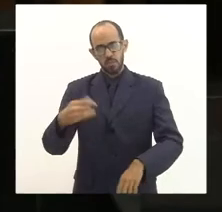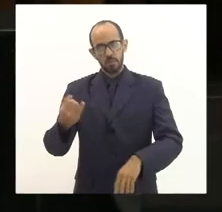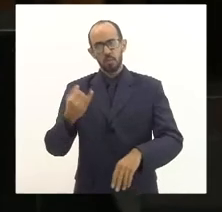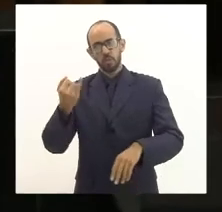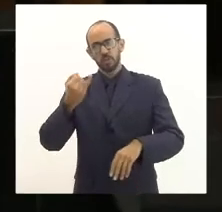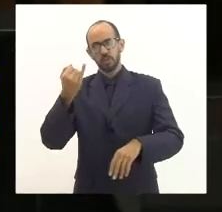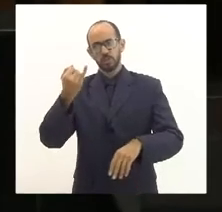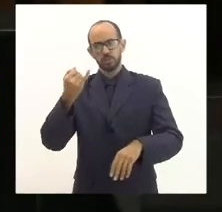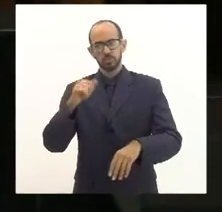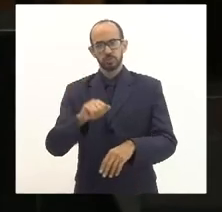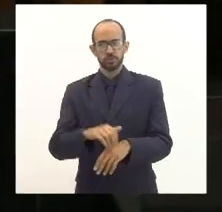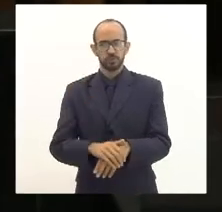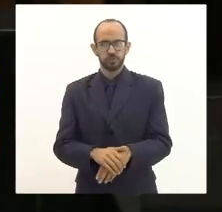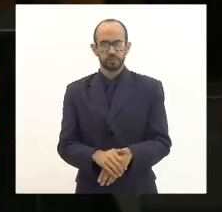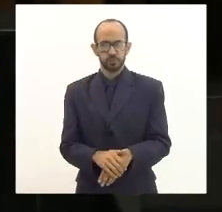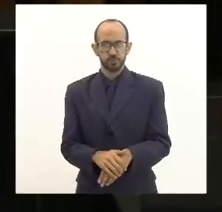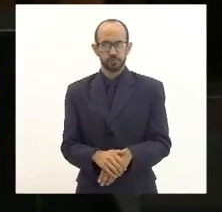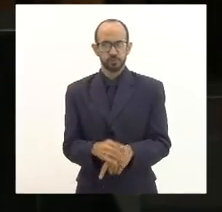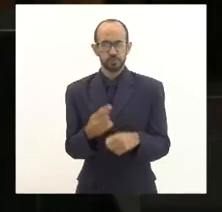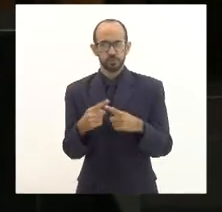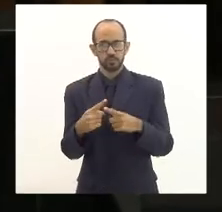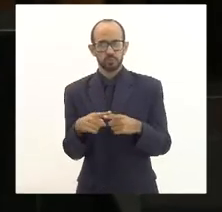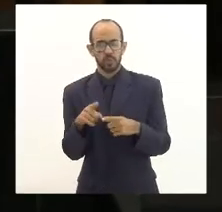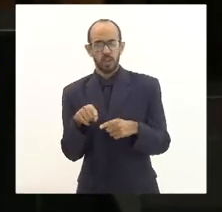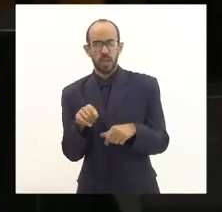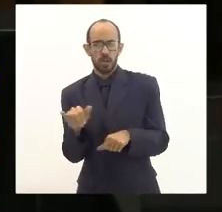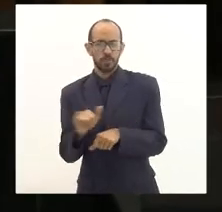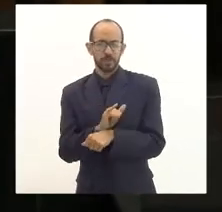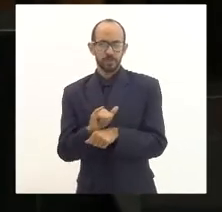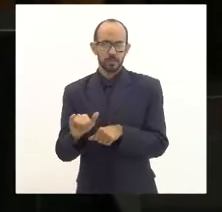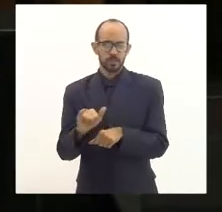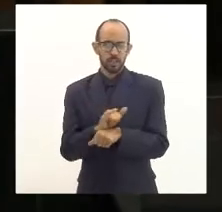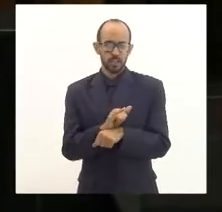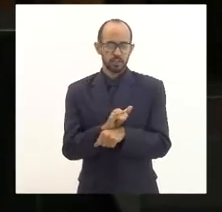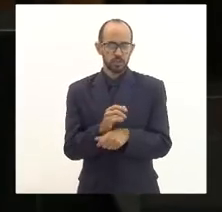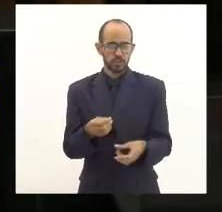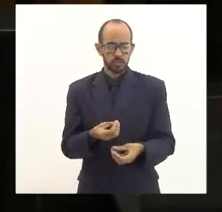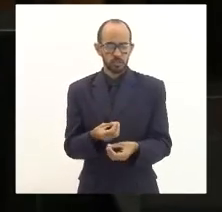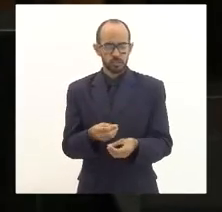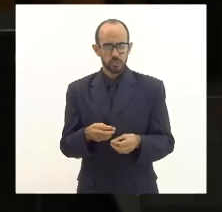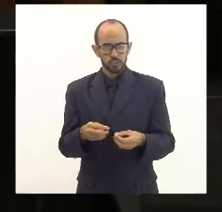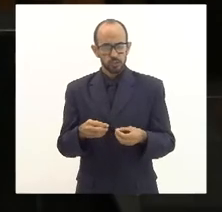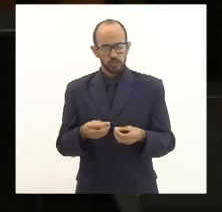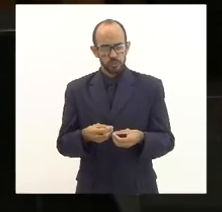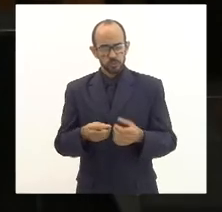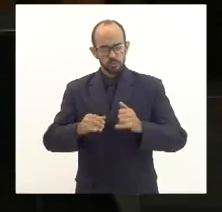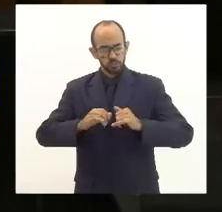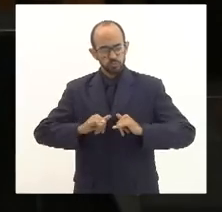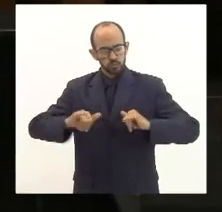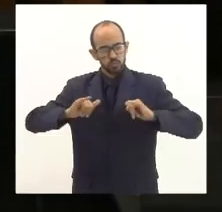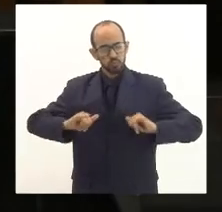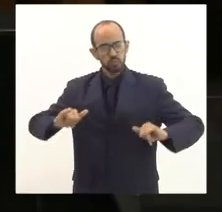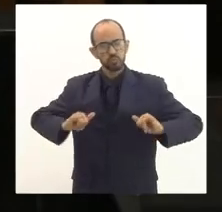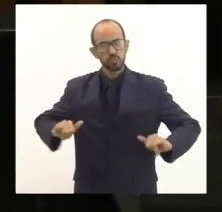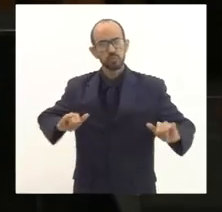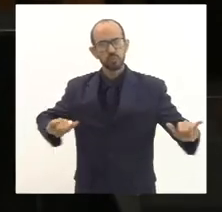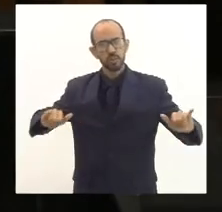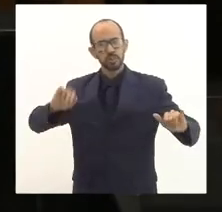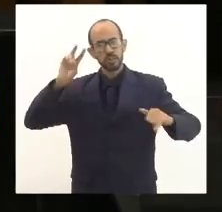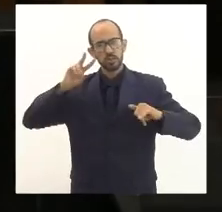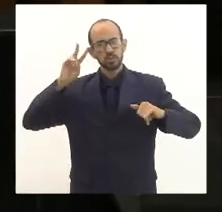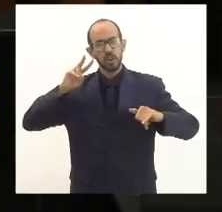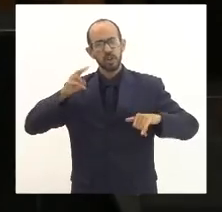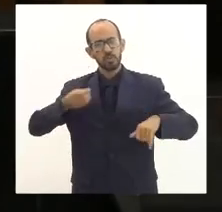importantíssimo porque é uma forma de transmitir essa história daqueles que estão chegando